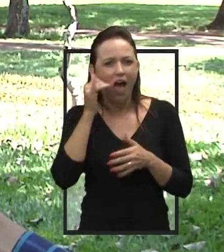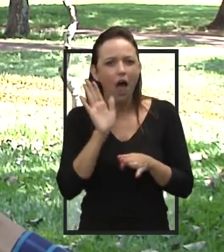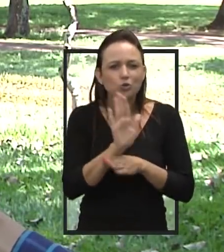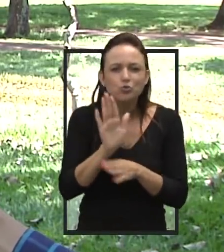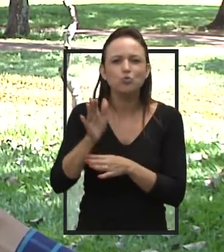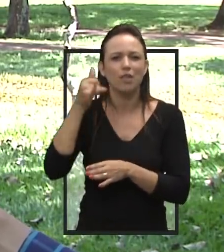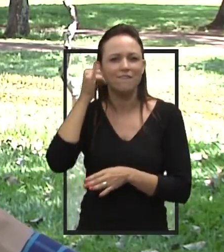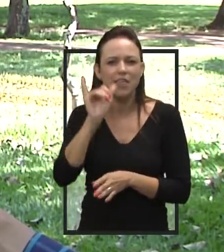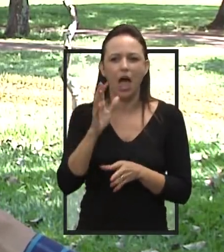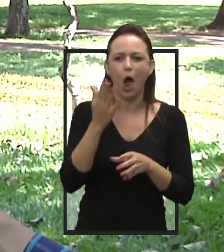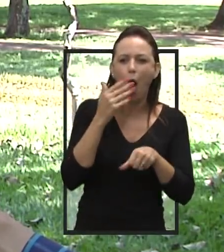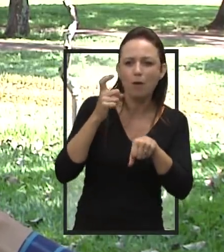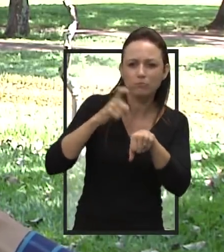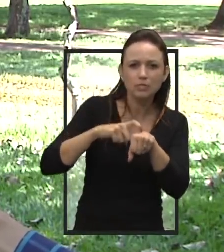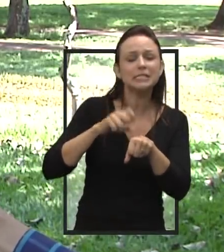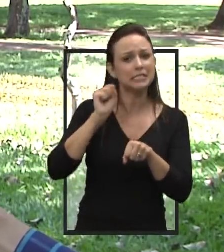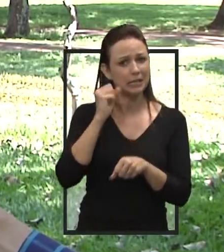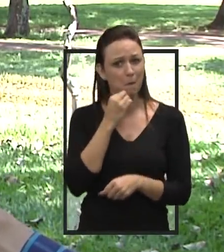é eficiente